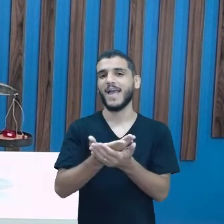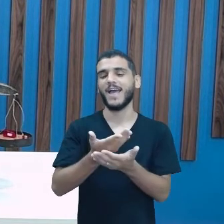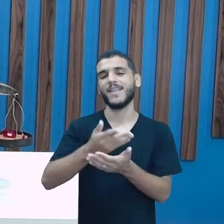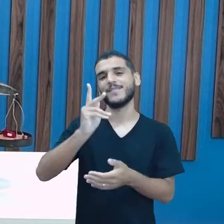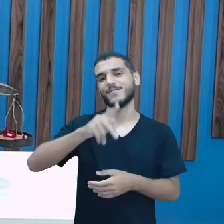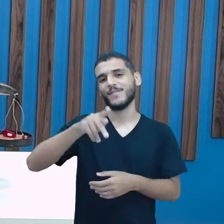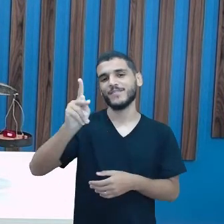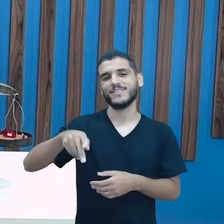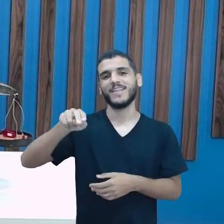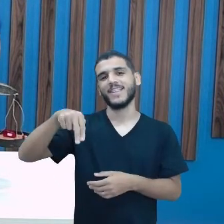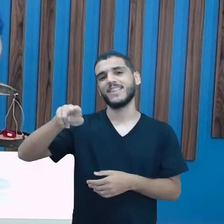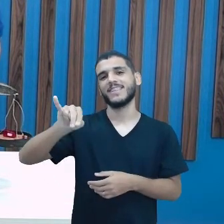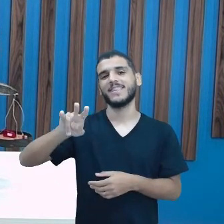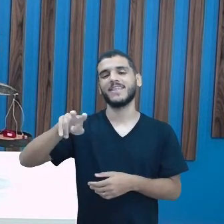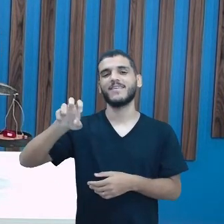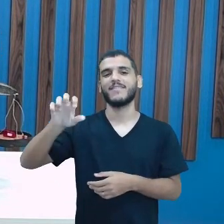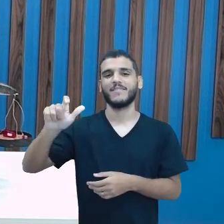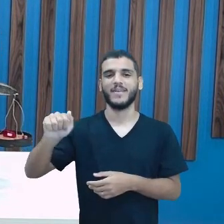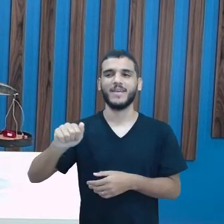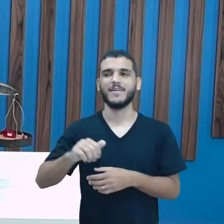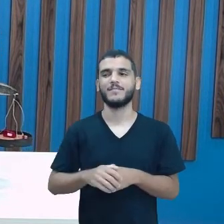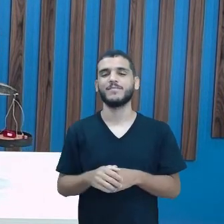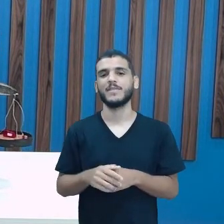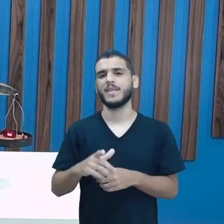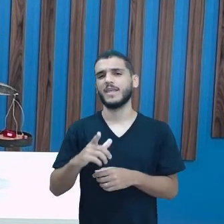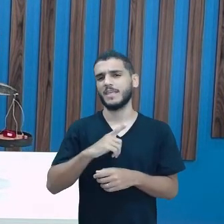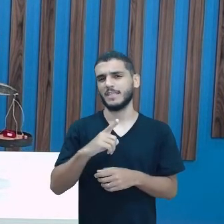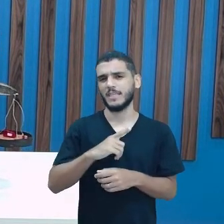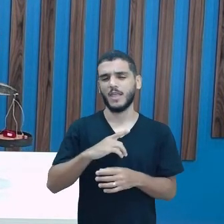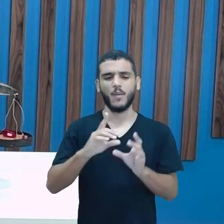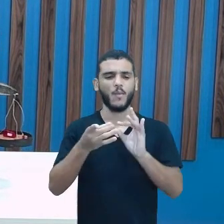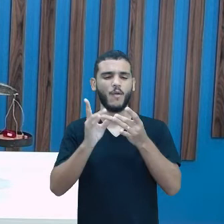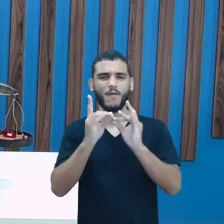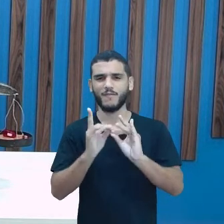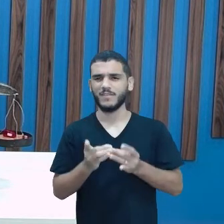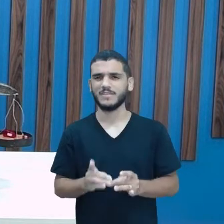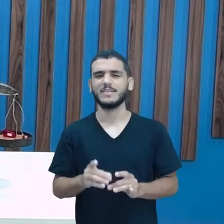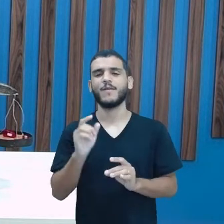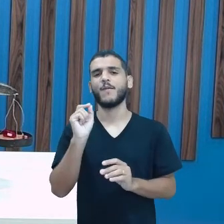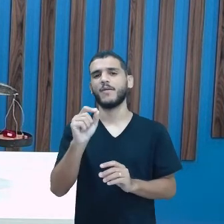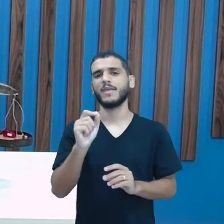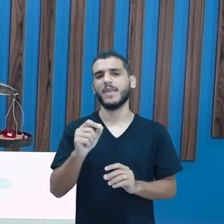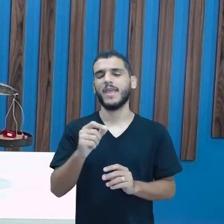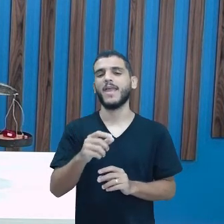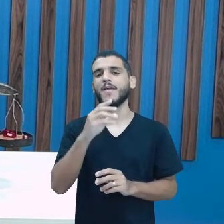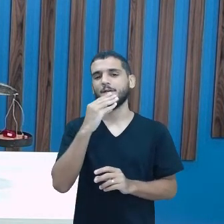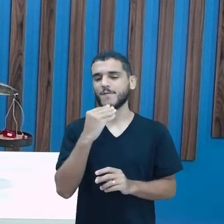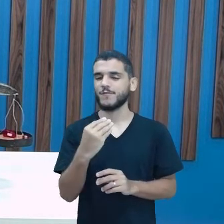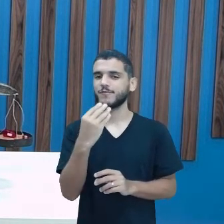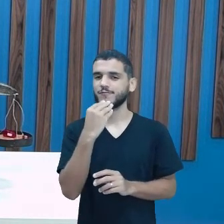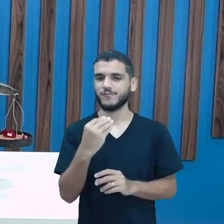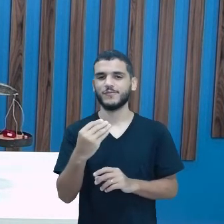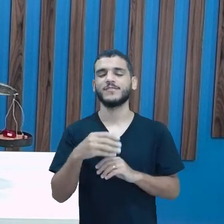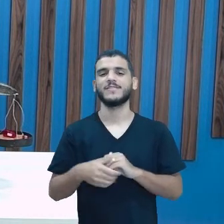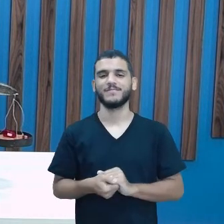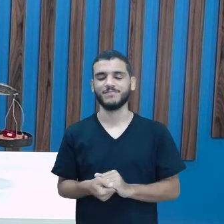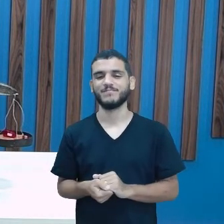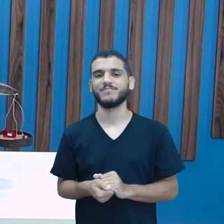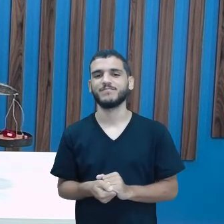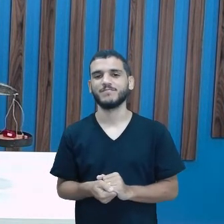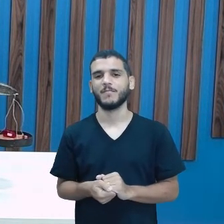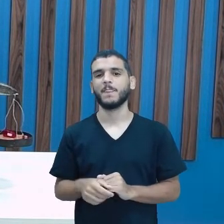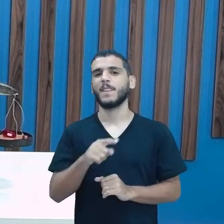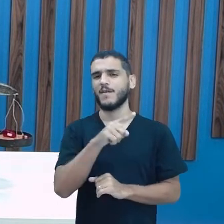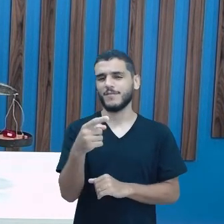professora Nívia, que está trazendo uma oficina aí sobre o Visconde de Sabugosa. Então vocês vão